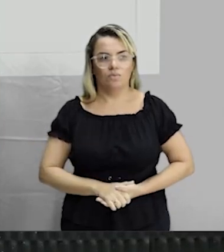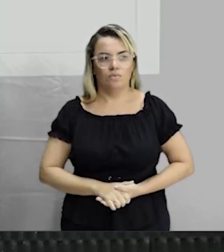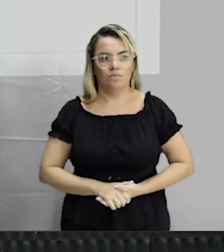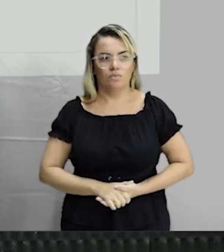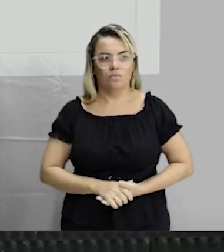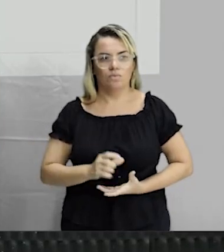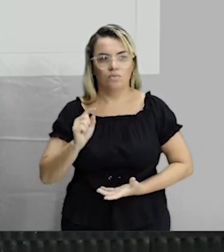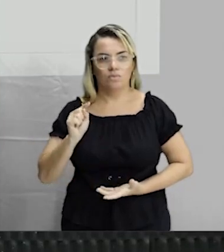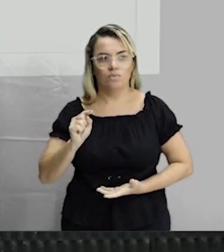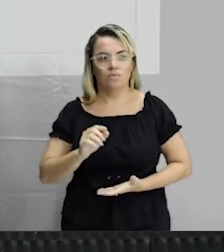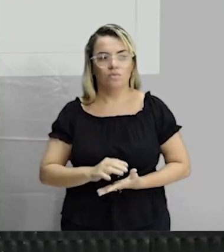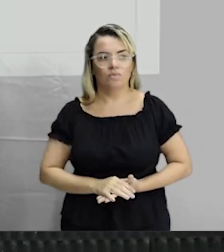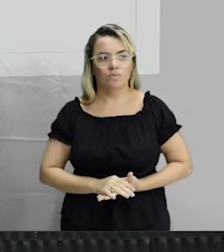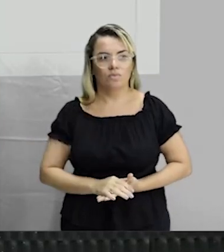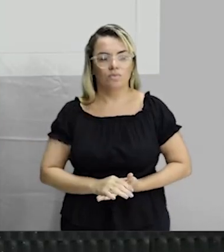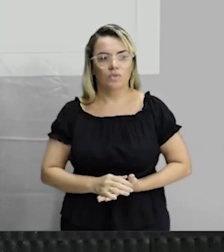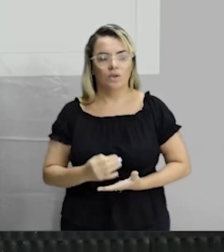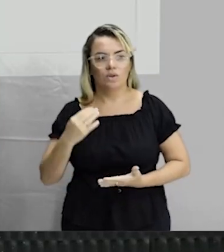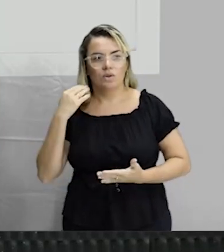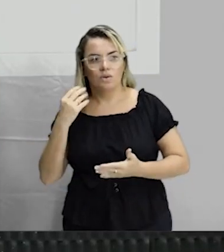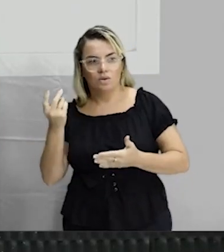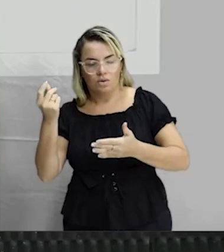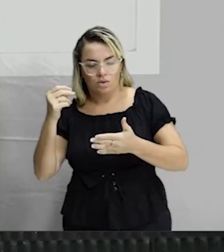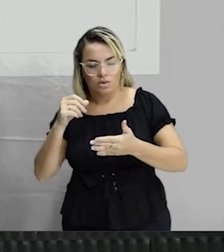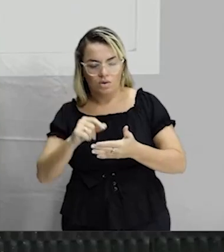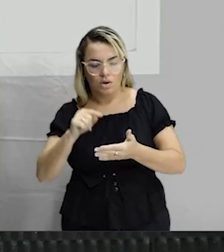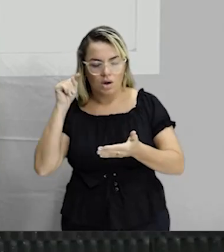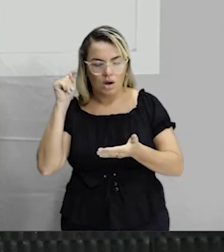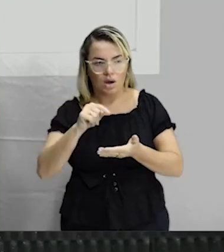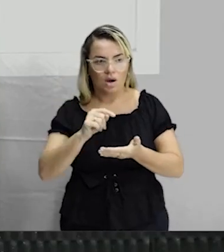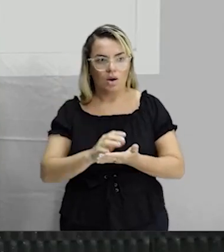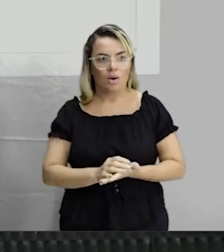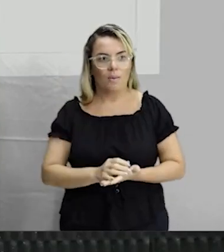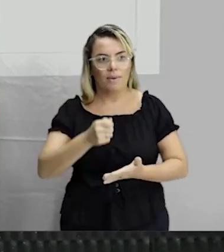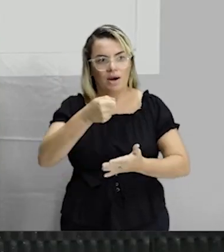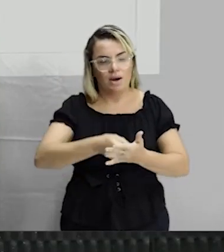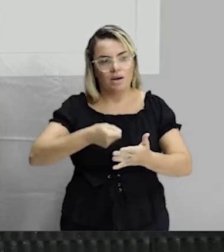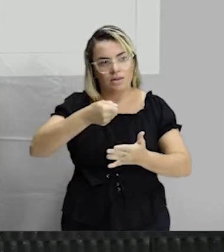Quando aplicado a uma taxa de 3% ao mês.